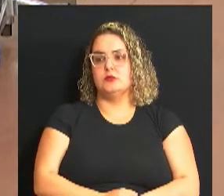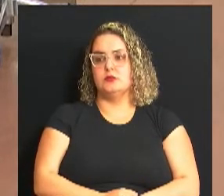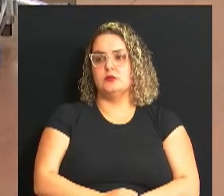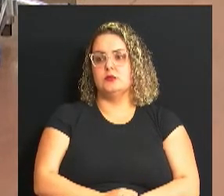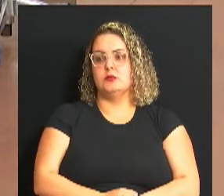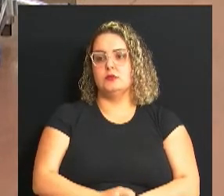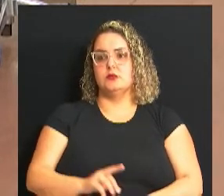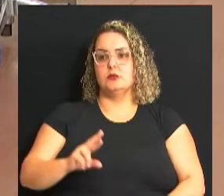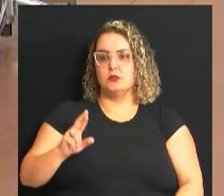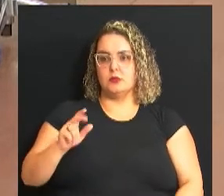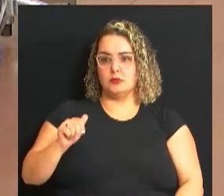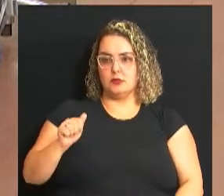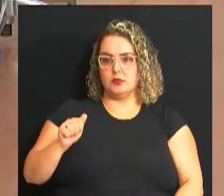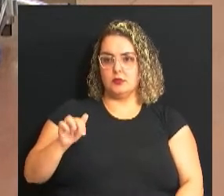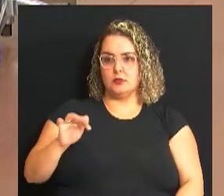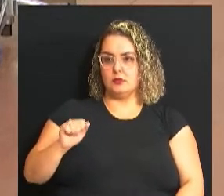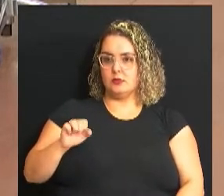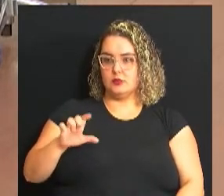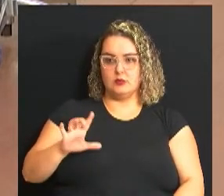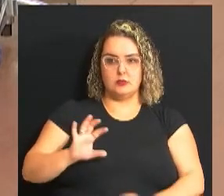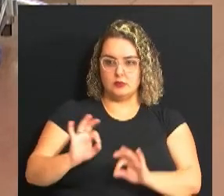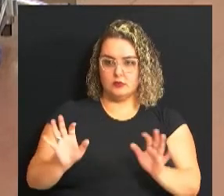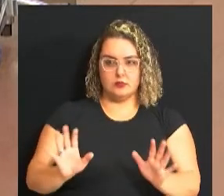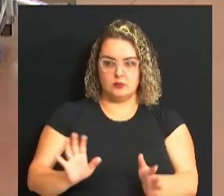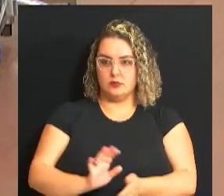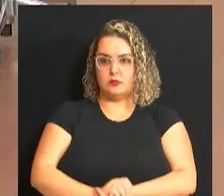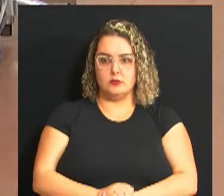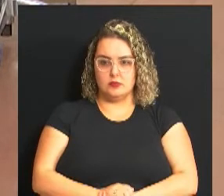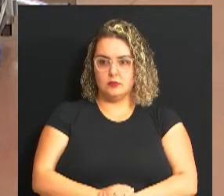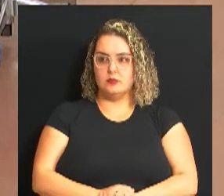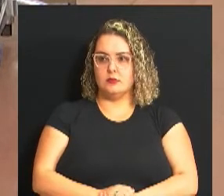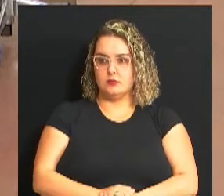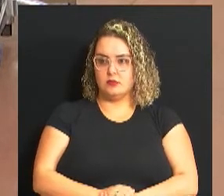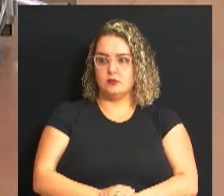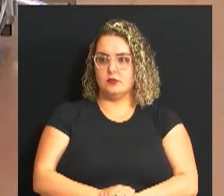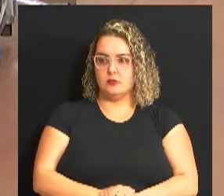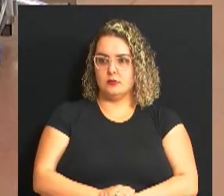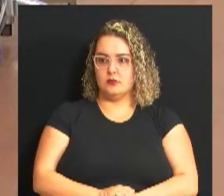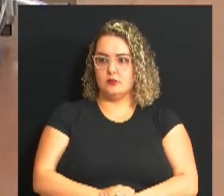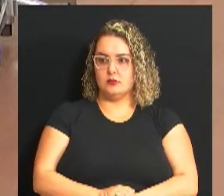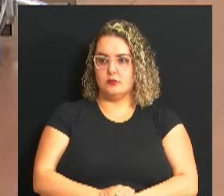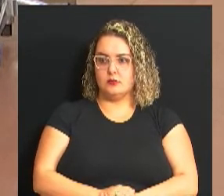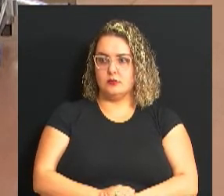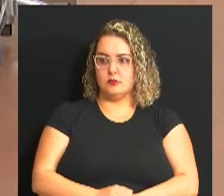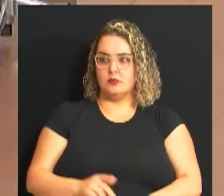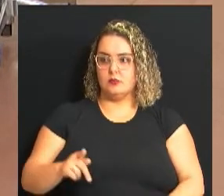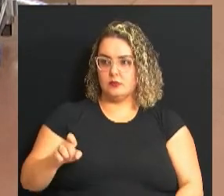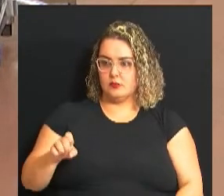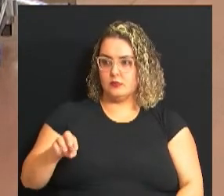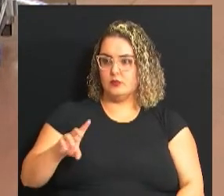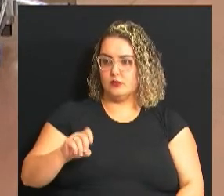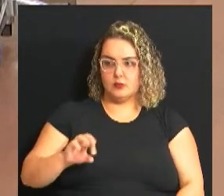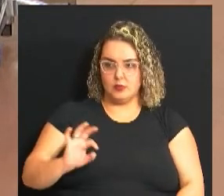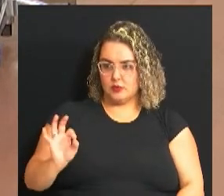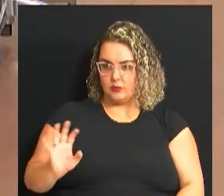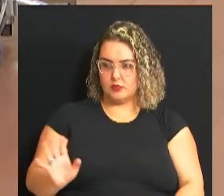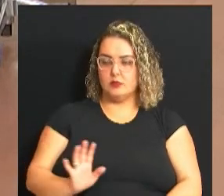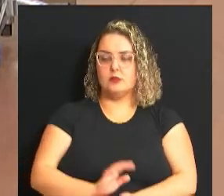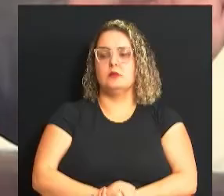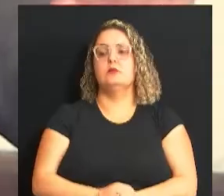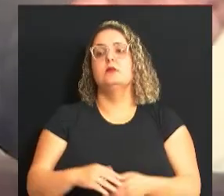Rafael, já também já contribuiu. Ayrton, Angélica, o Pedro também.